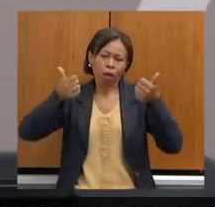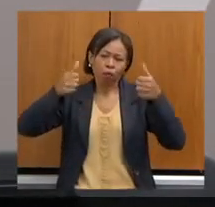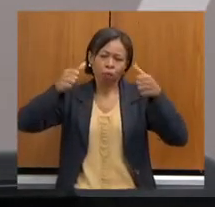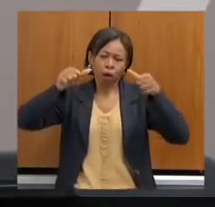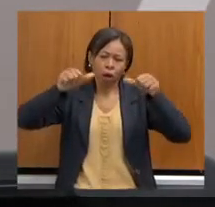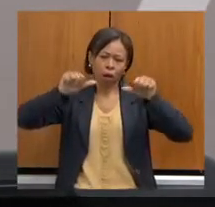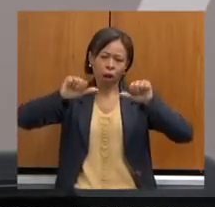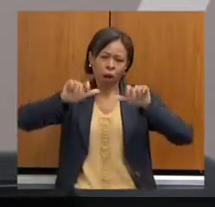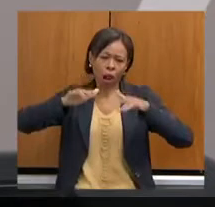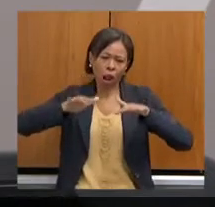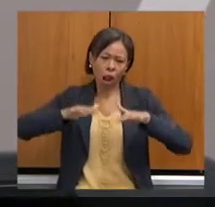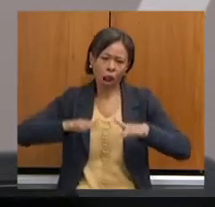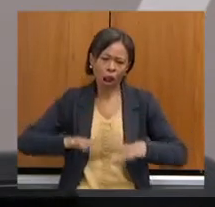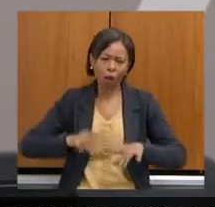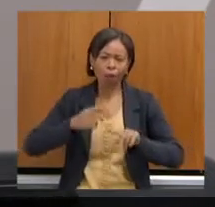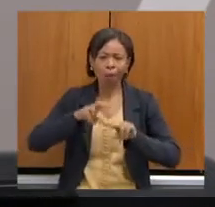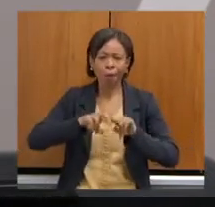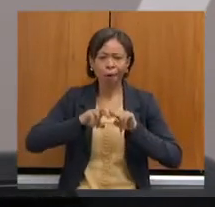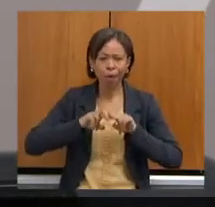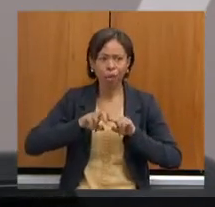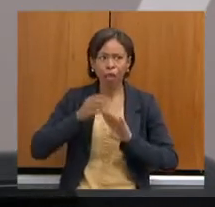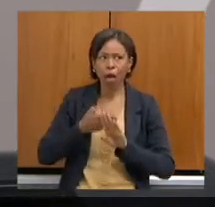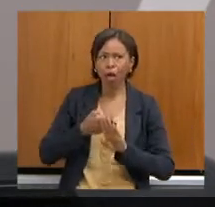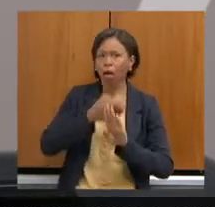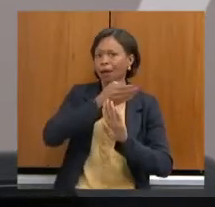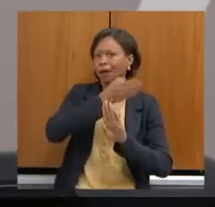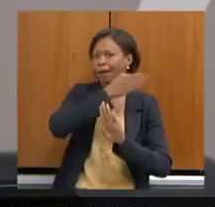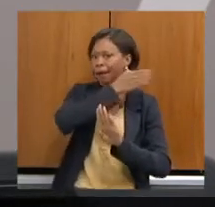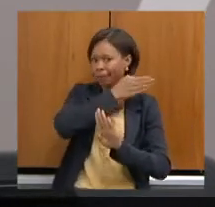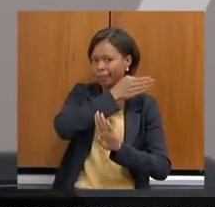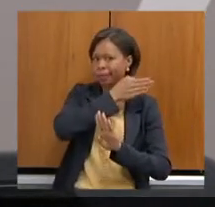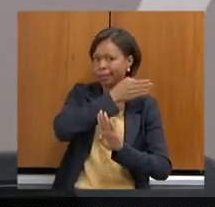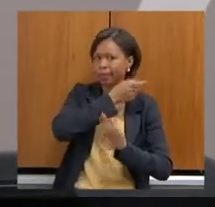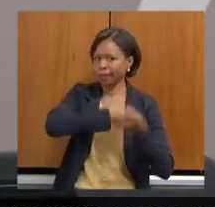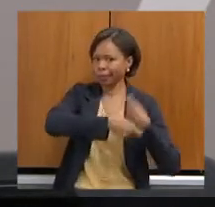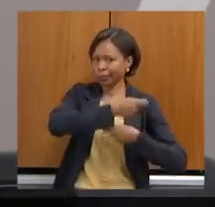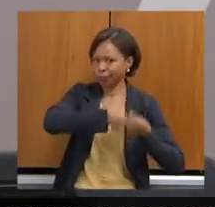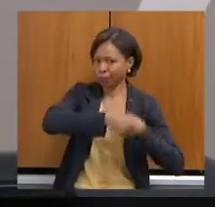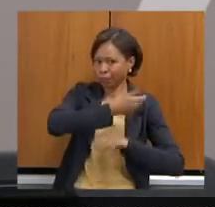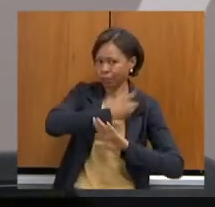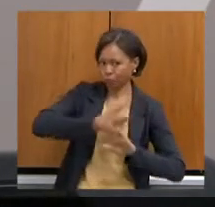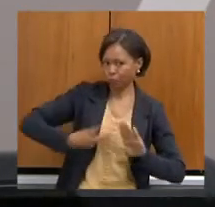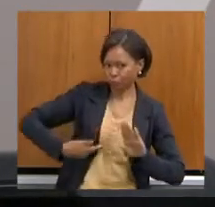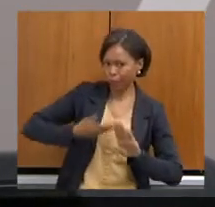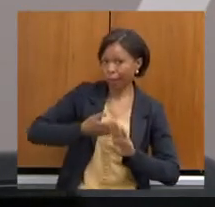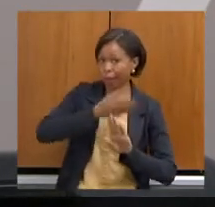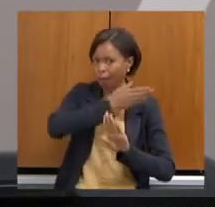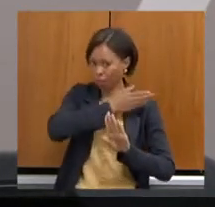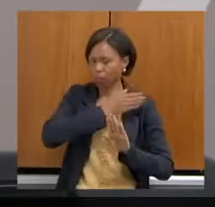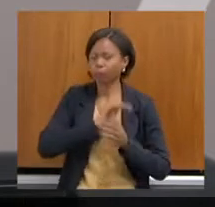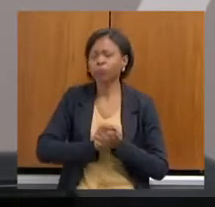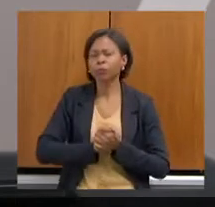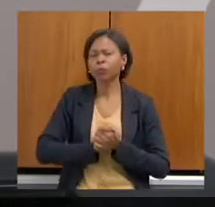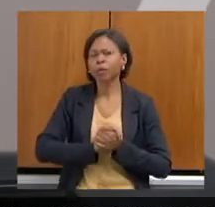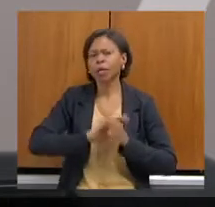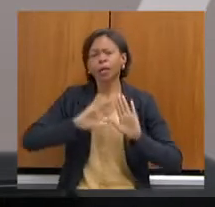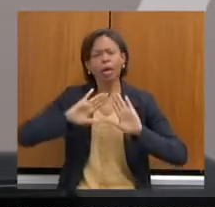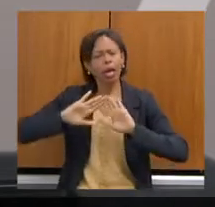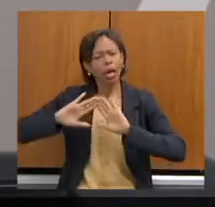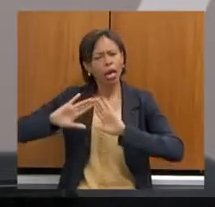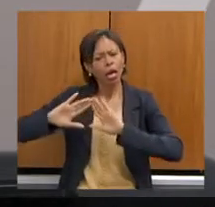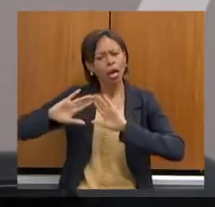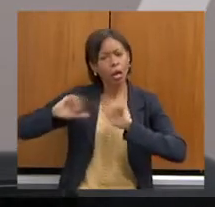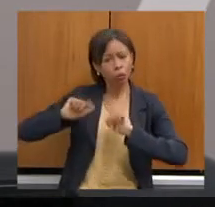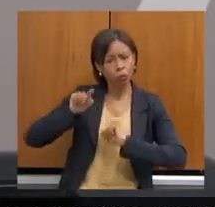última administração anterior a do Romeu Zema né E me pediu uma Emenda para comprar os reagentes